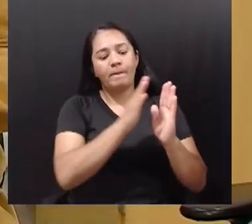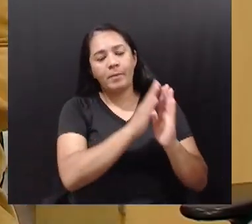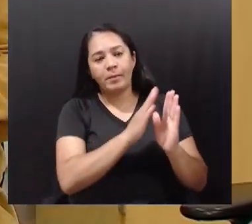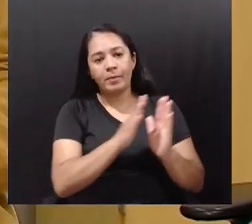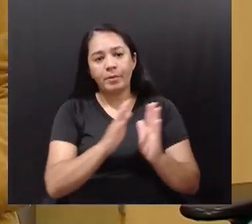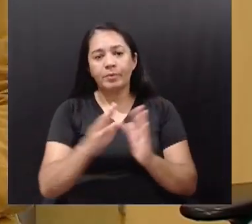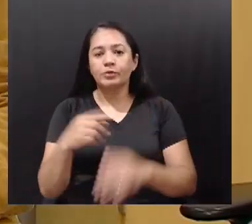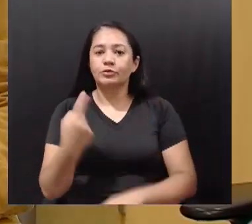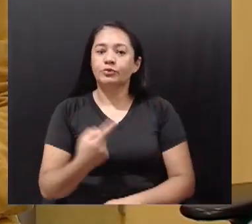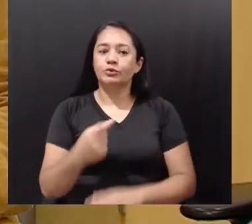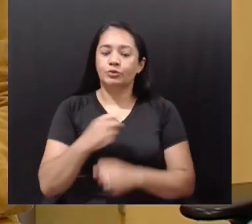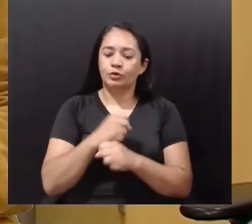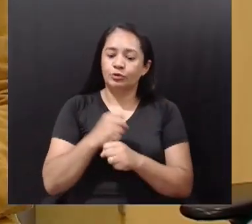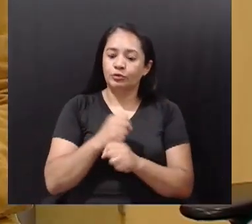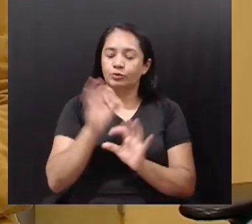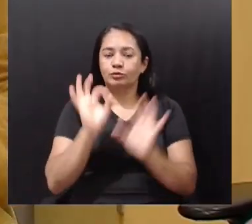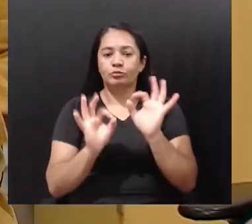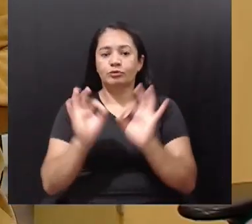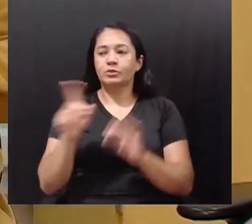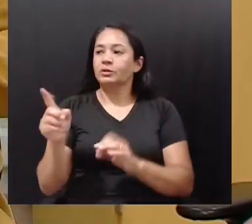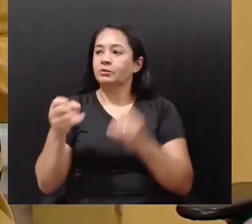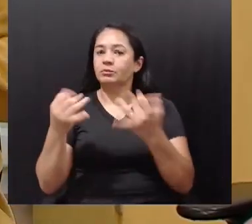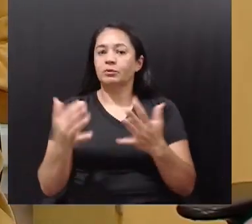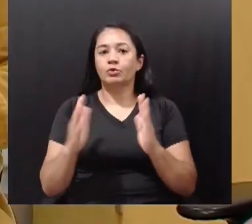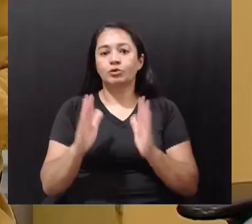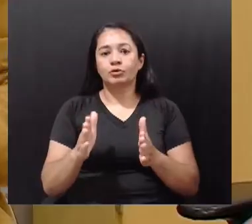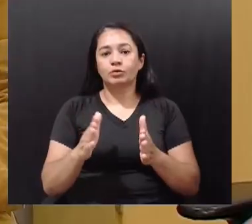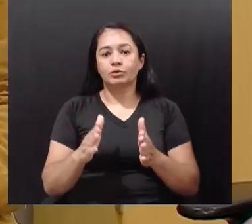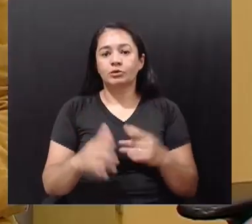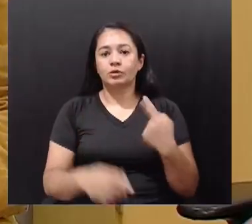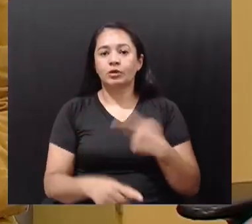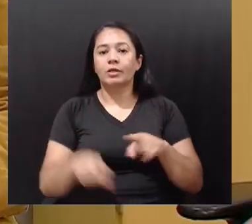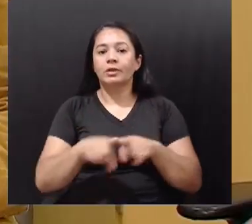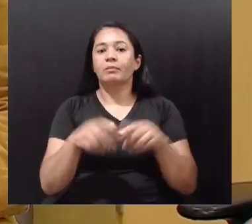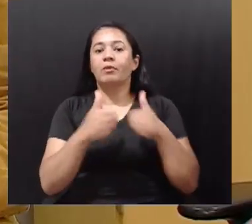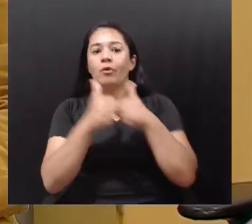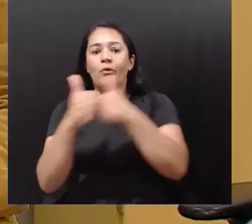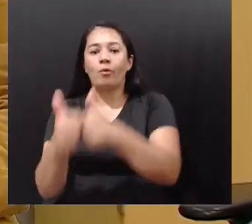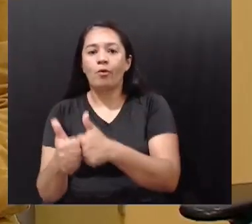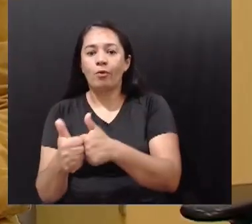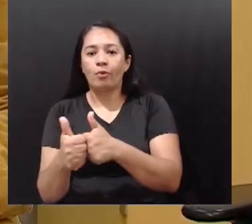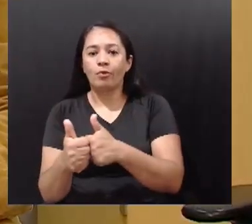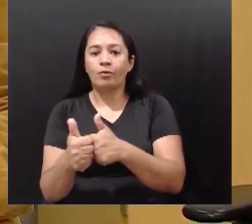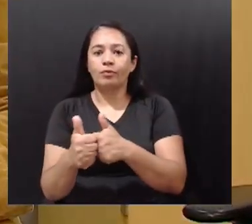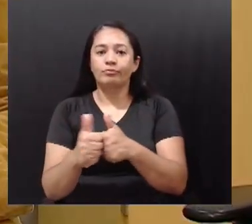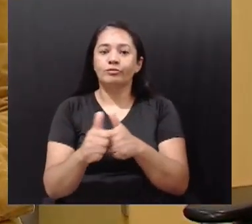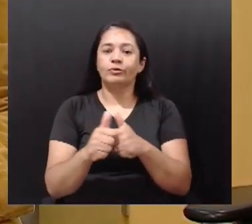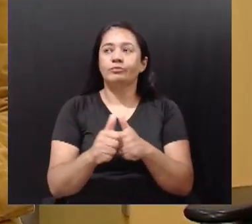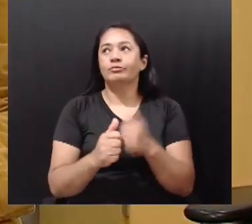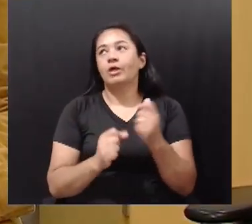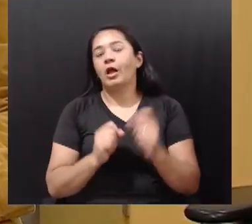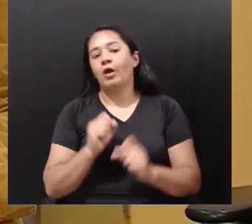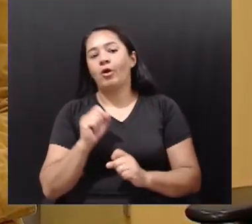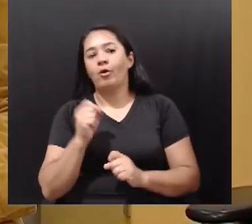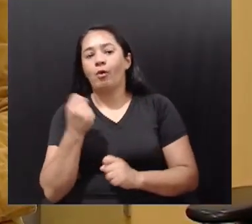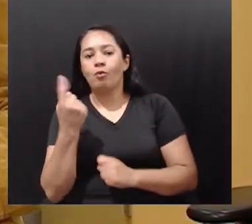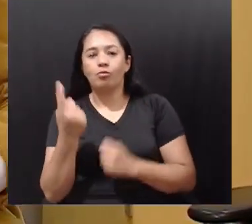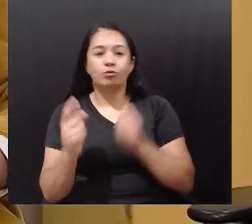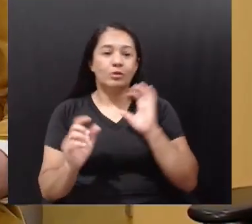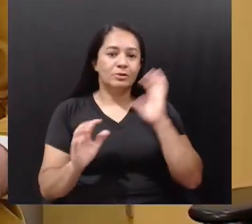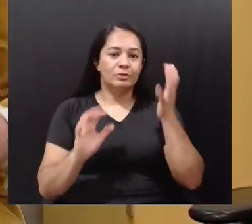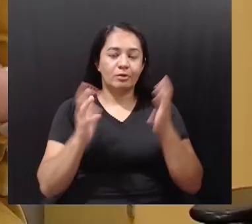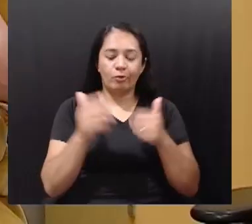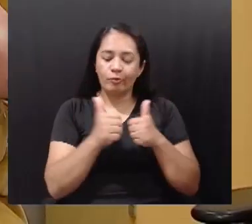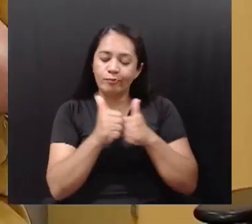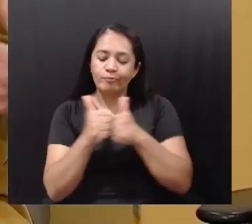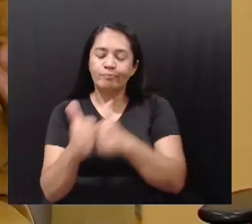anual, que o Paulo discorreu um pouco, e a gente também acompanha os registros de ocorrência, né, Paulo? Exatamente. A gente também faz esse acompanhamento para